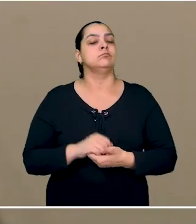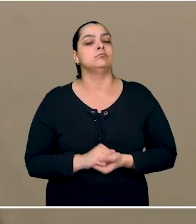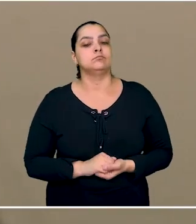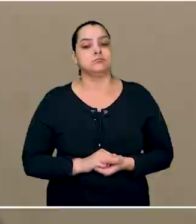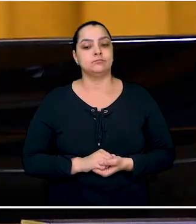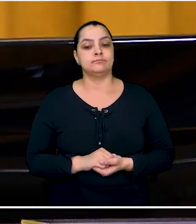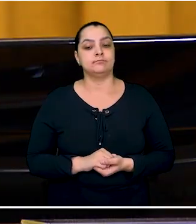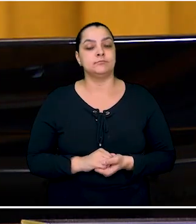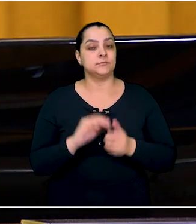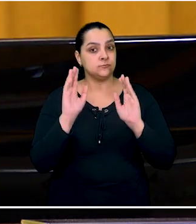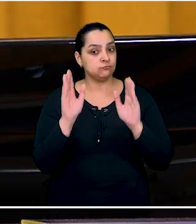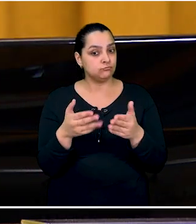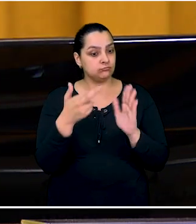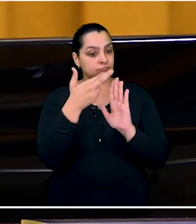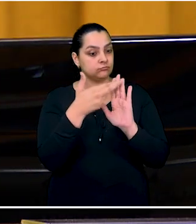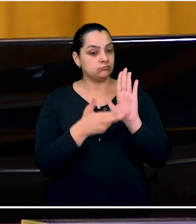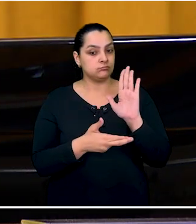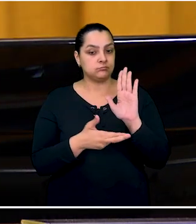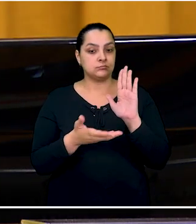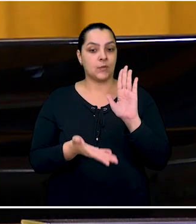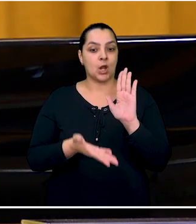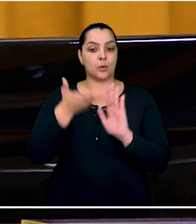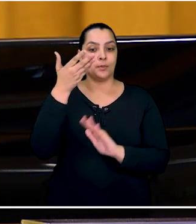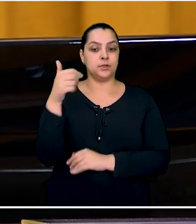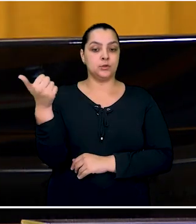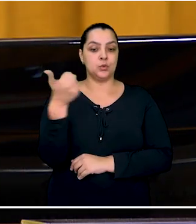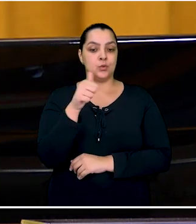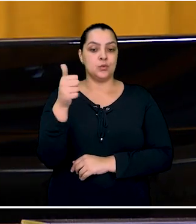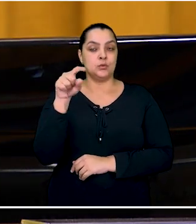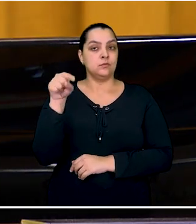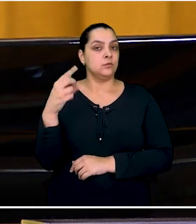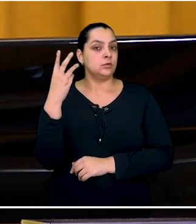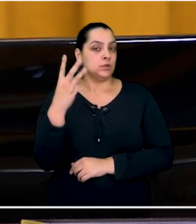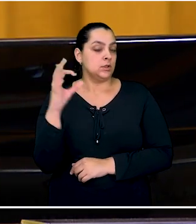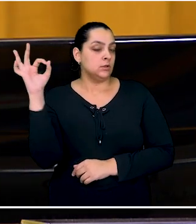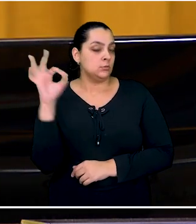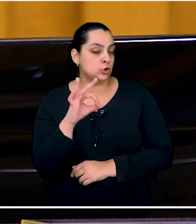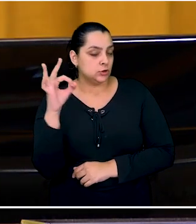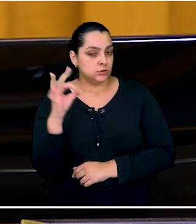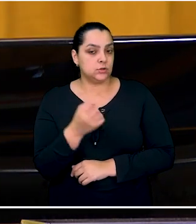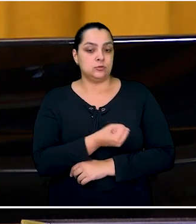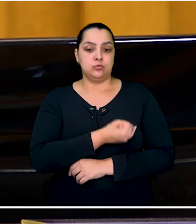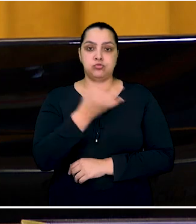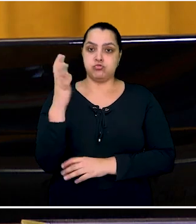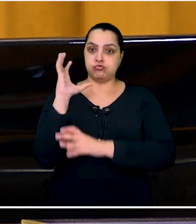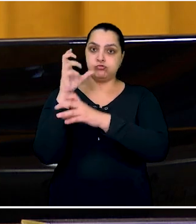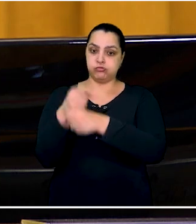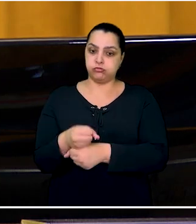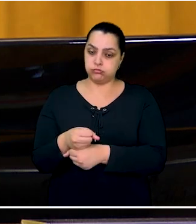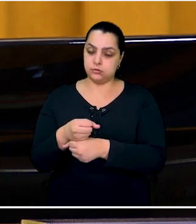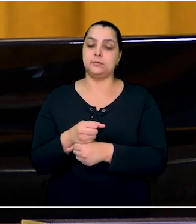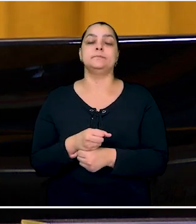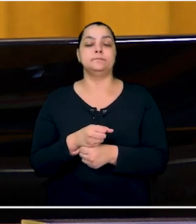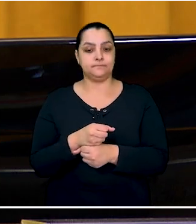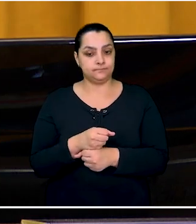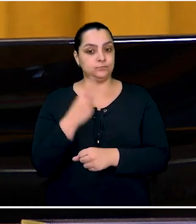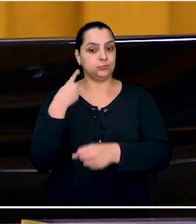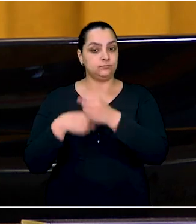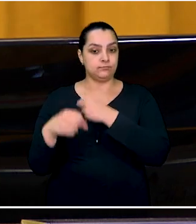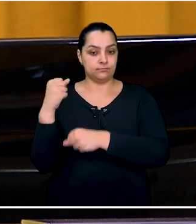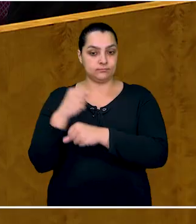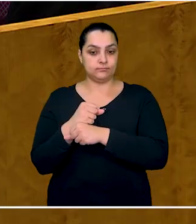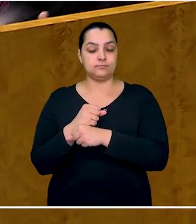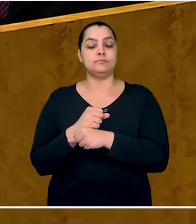Tribunal Federal. Conforme relatório, houve um aumento de 11,3% na quantidade total de processos trabalhistas no